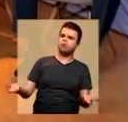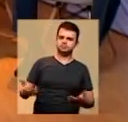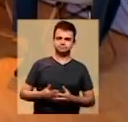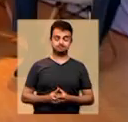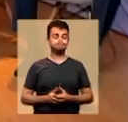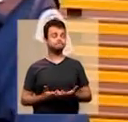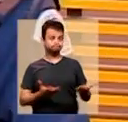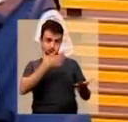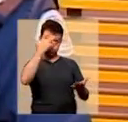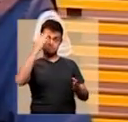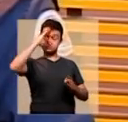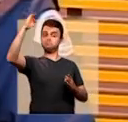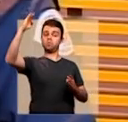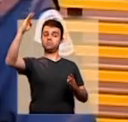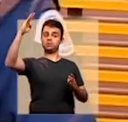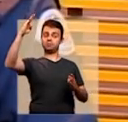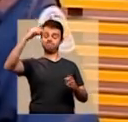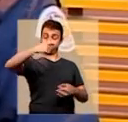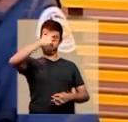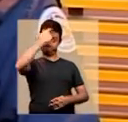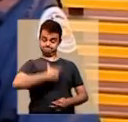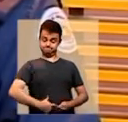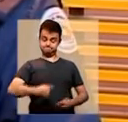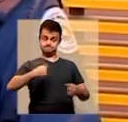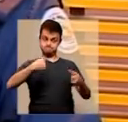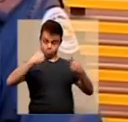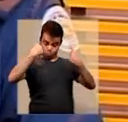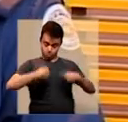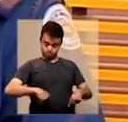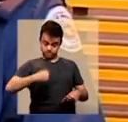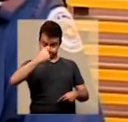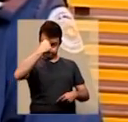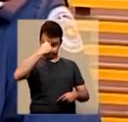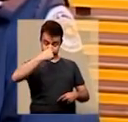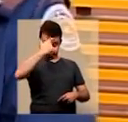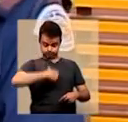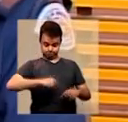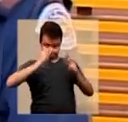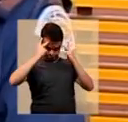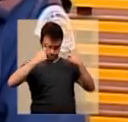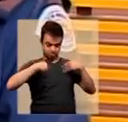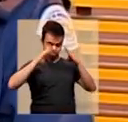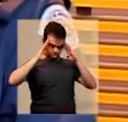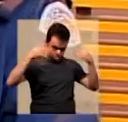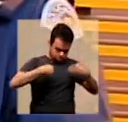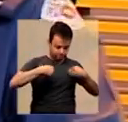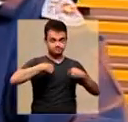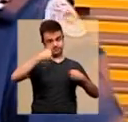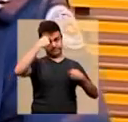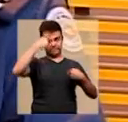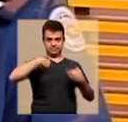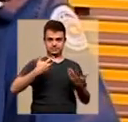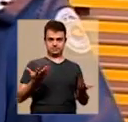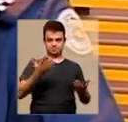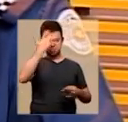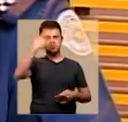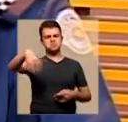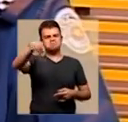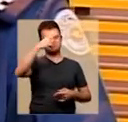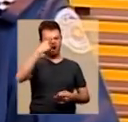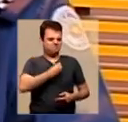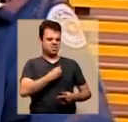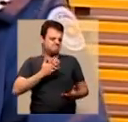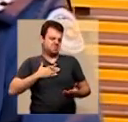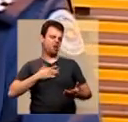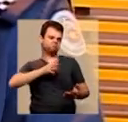o principal é ela pensar em si mesma, né? Porque é comum a pessoa, às vezes, criar uma expectativa dizendo o